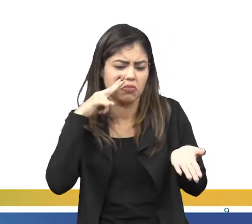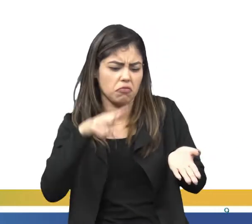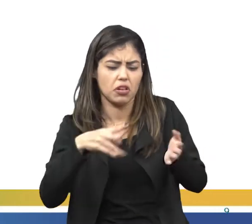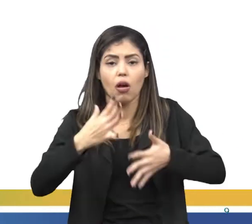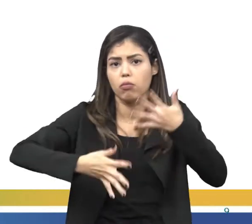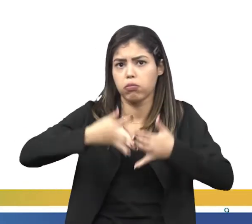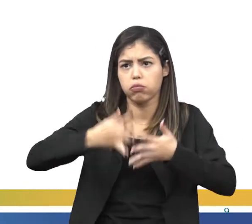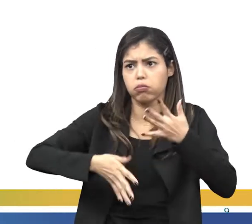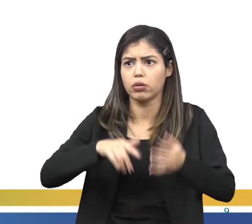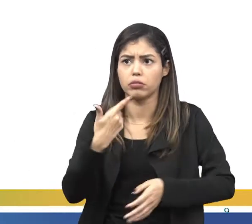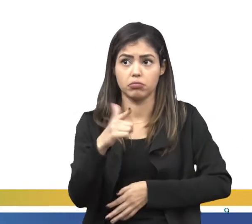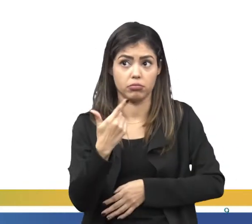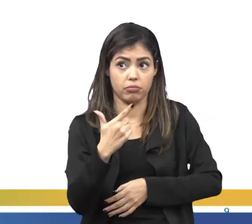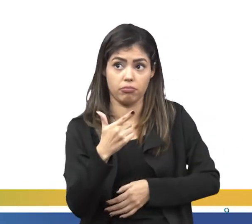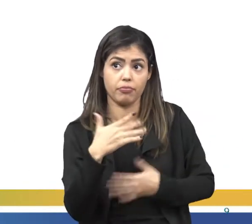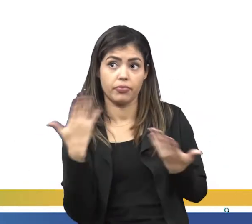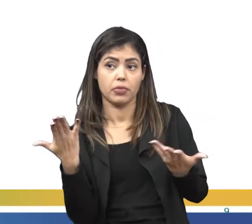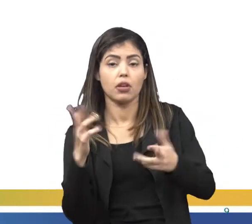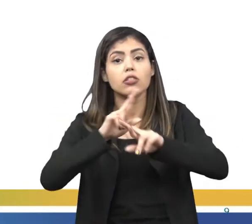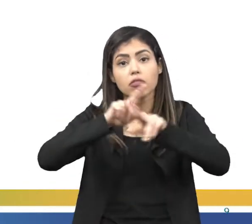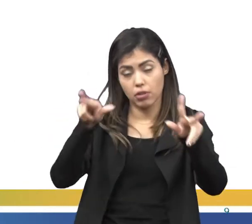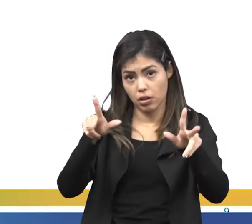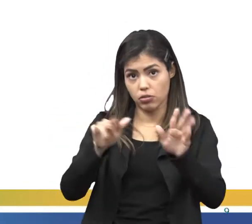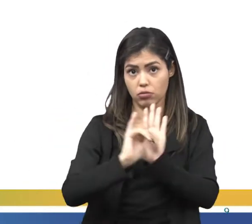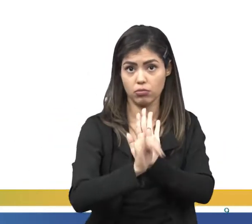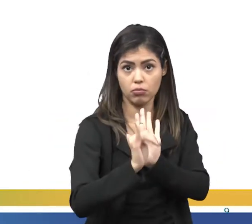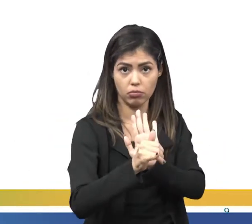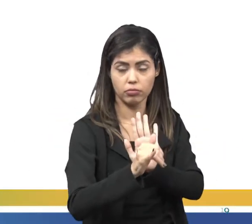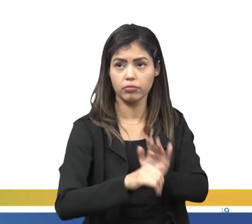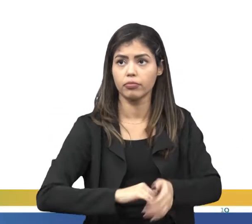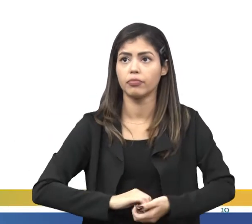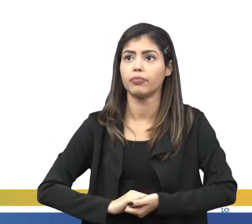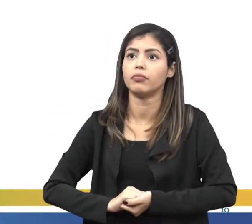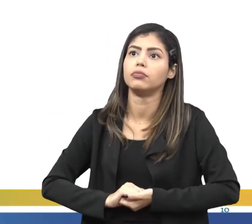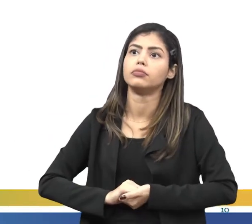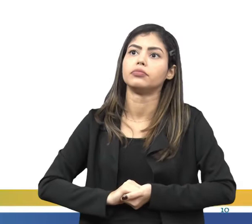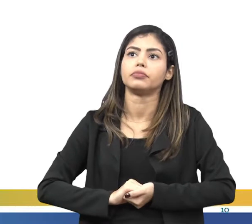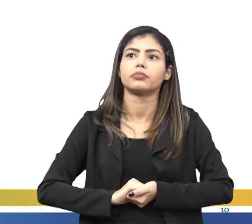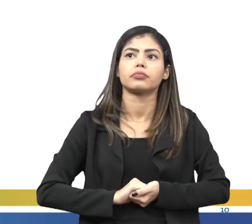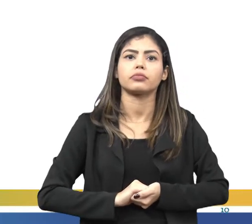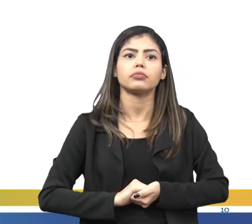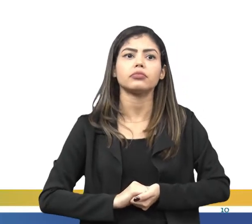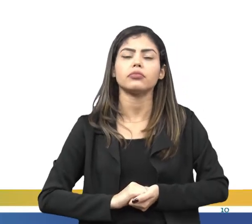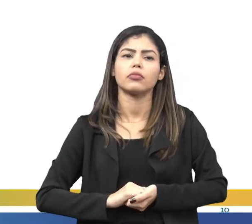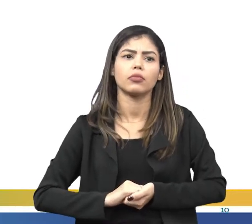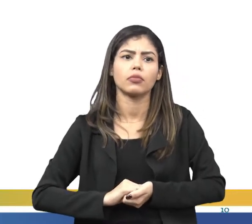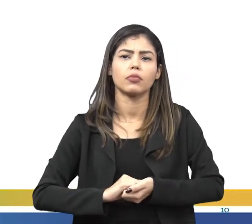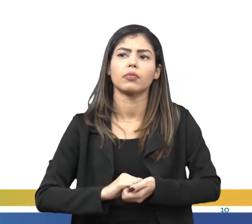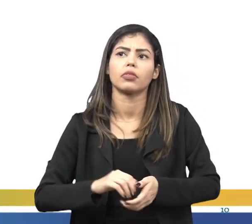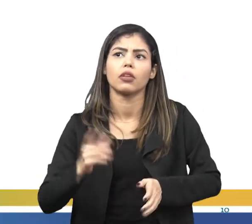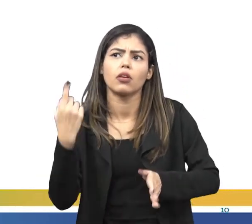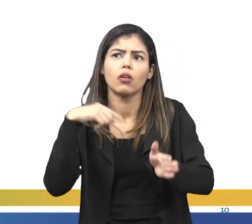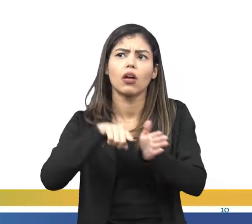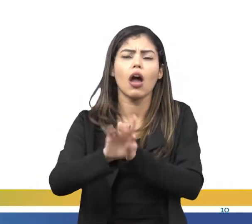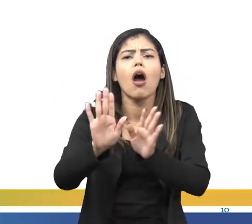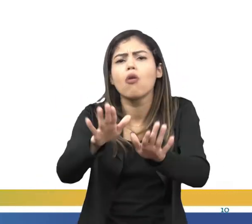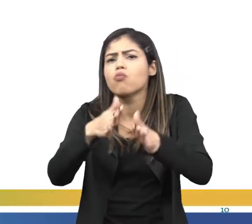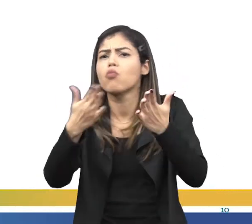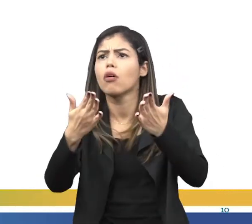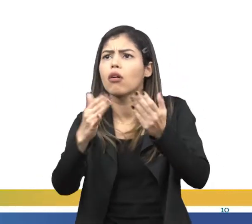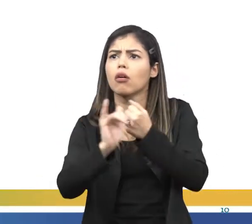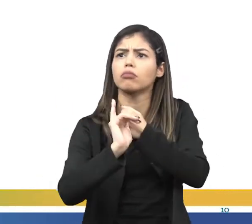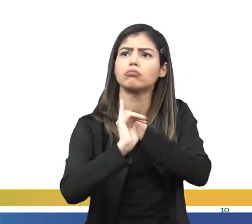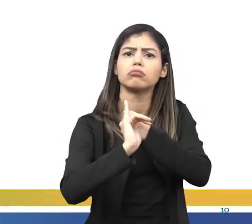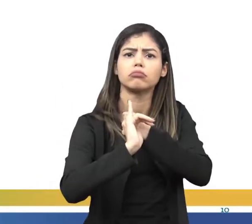conflitos densos, o que a diferencia do conto. Essa seria a próxima pergunta. Qual a diferença